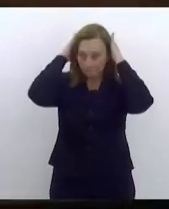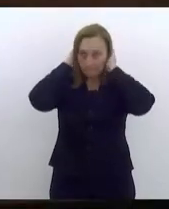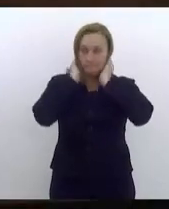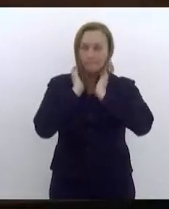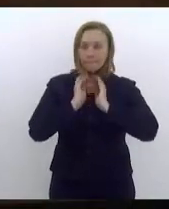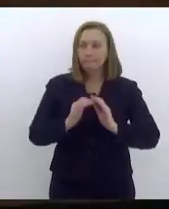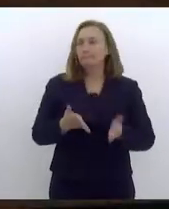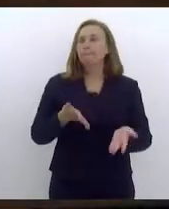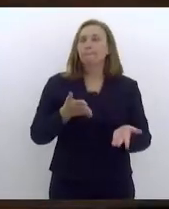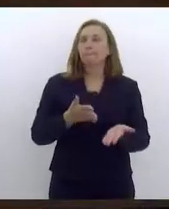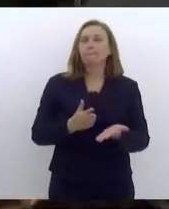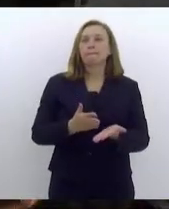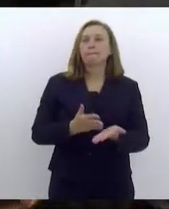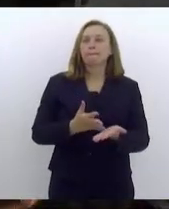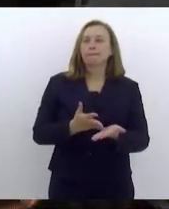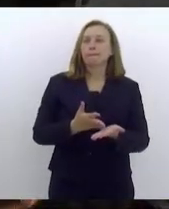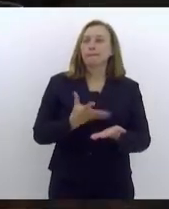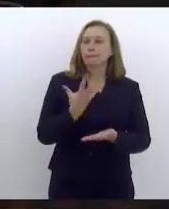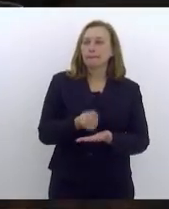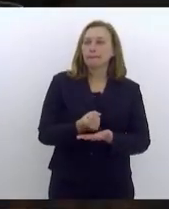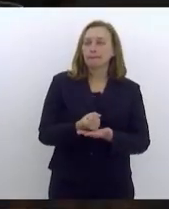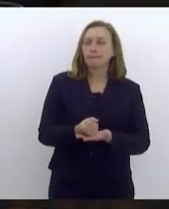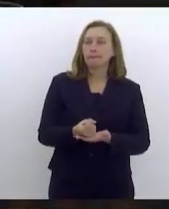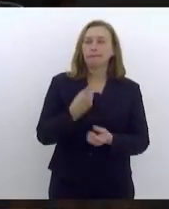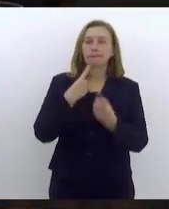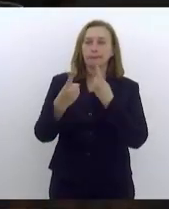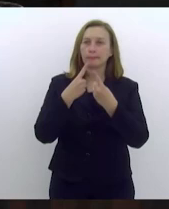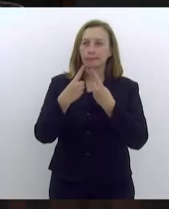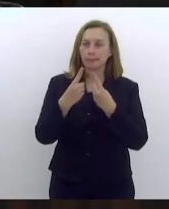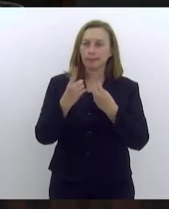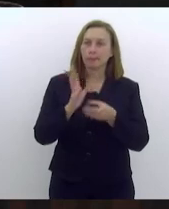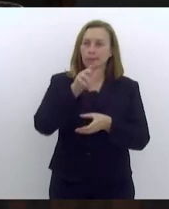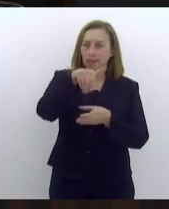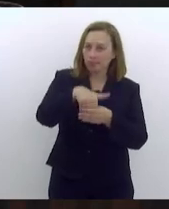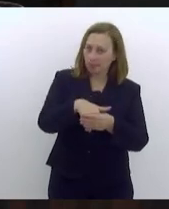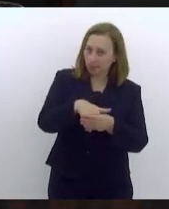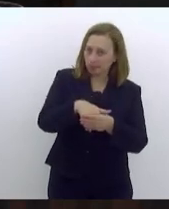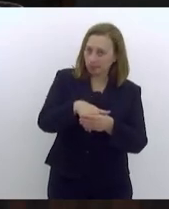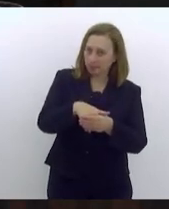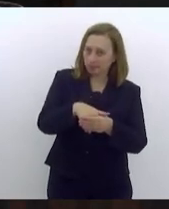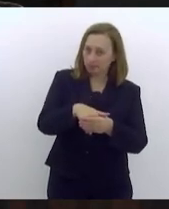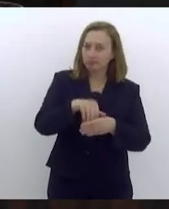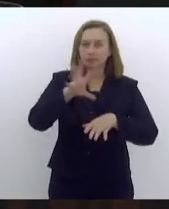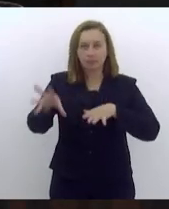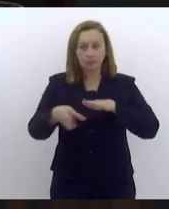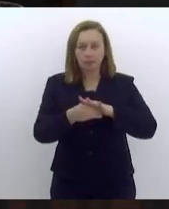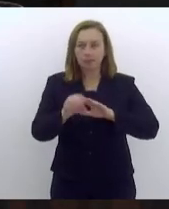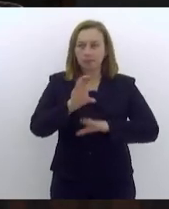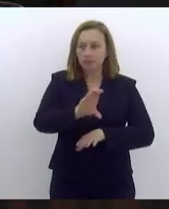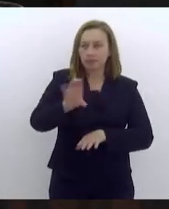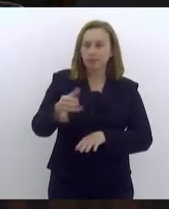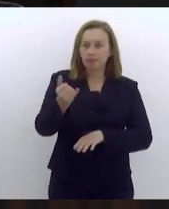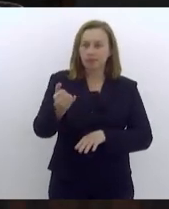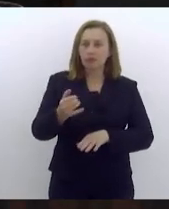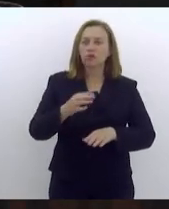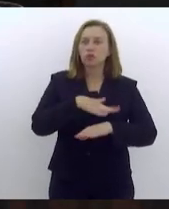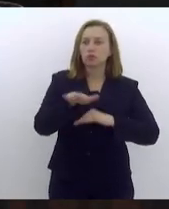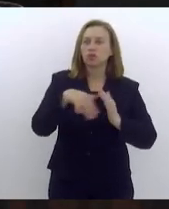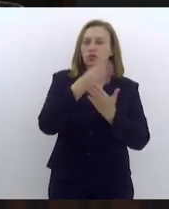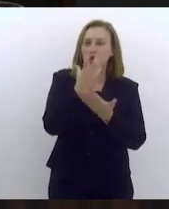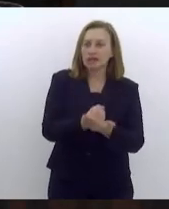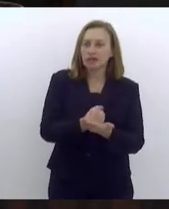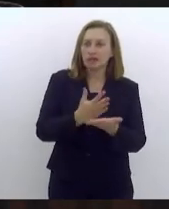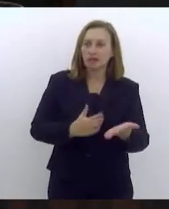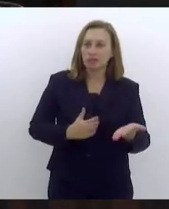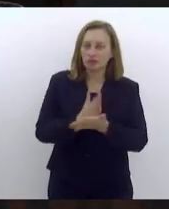Parecer favorável. Com os pareceres emitidos, em votação, a emenda da CCJ. Senhores que aprovam,